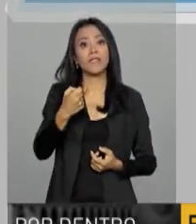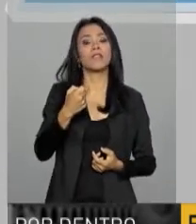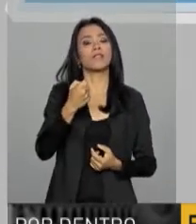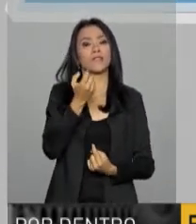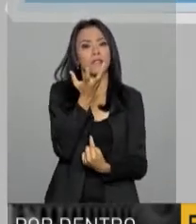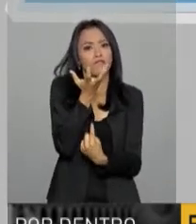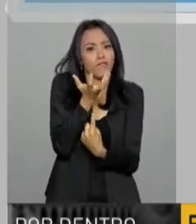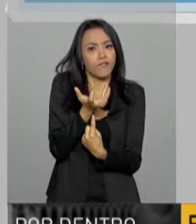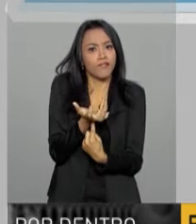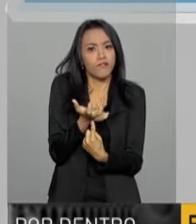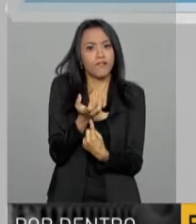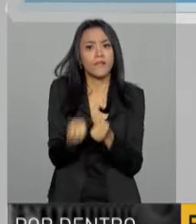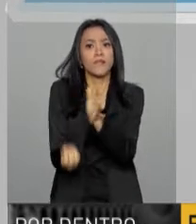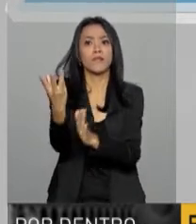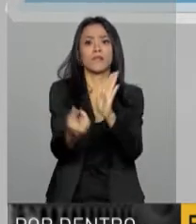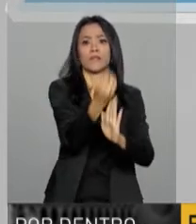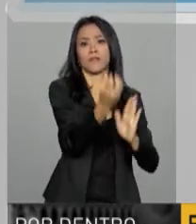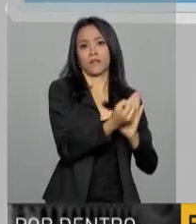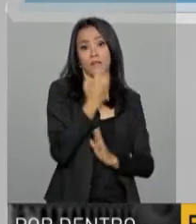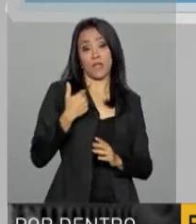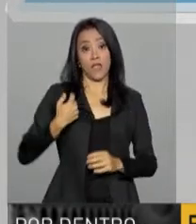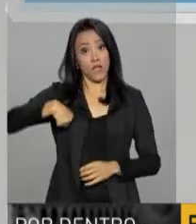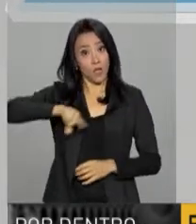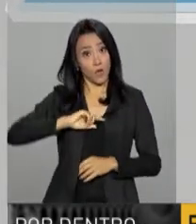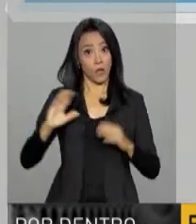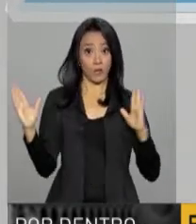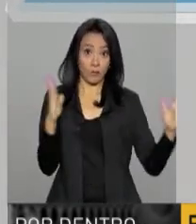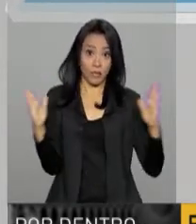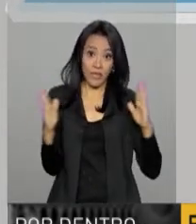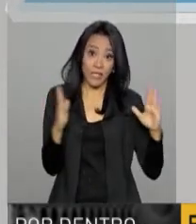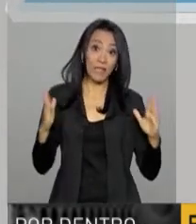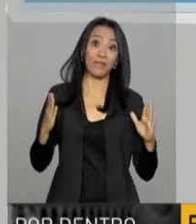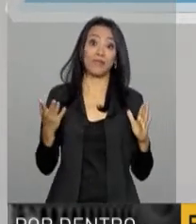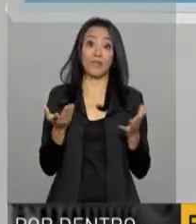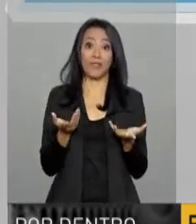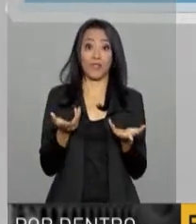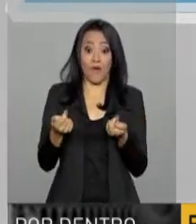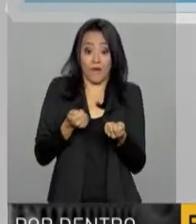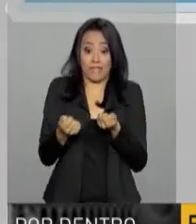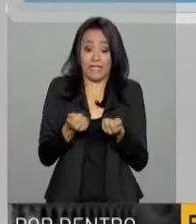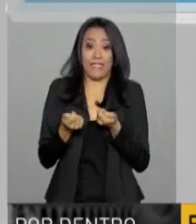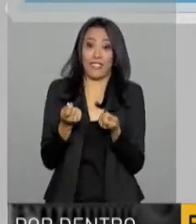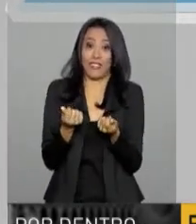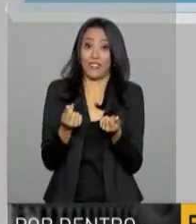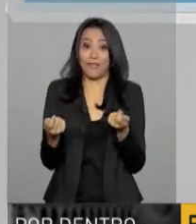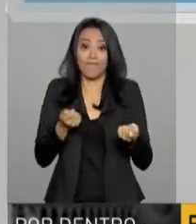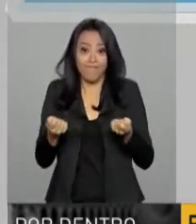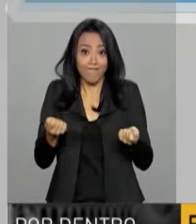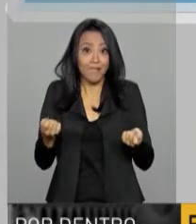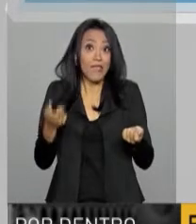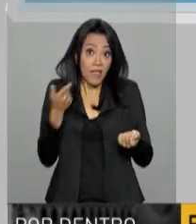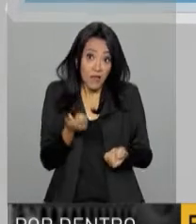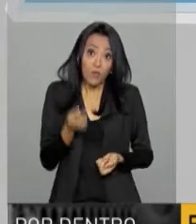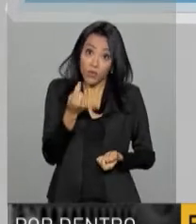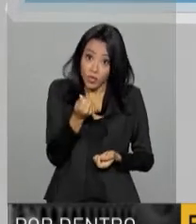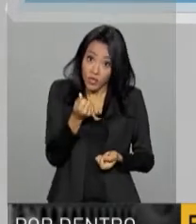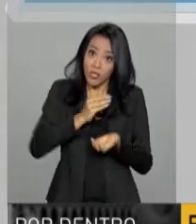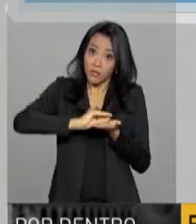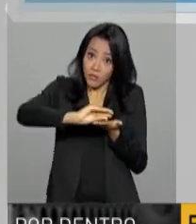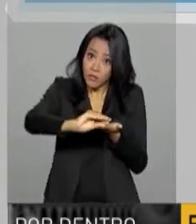dia obviamente estamos num período de limitações orçamentárias a pergunta o senhor o dinheiro para esse programa está